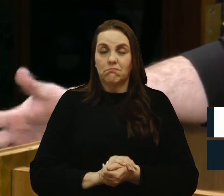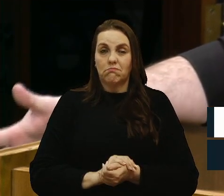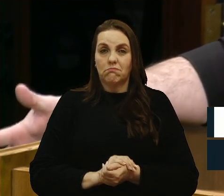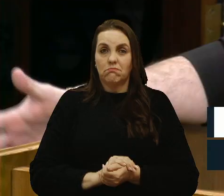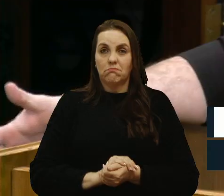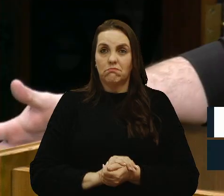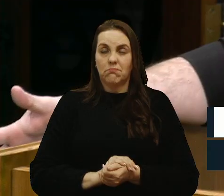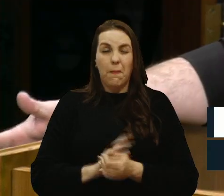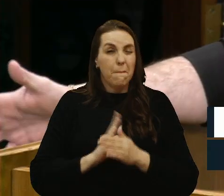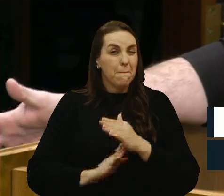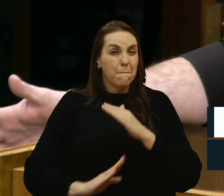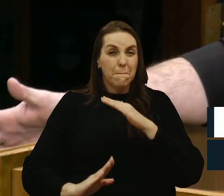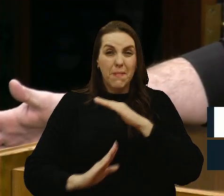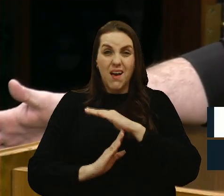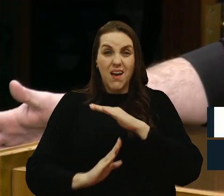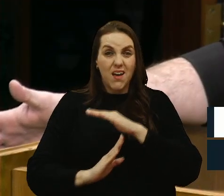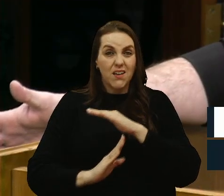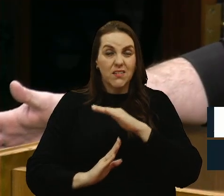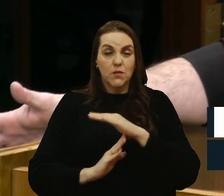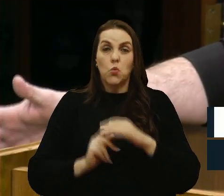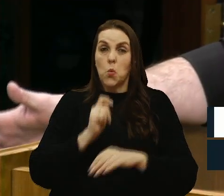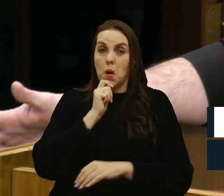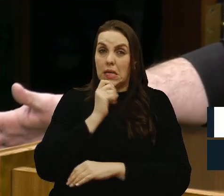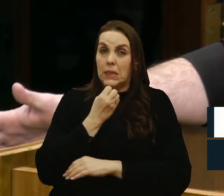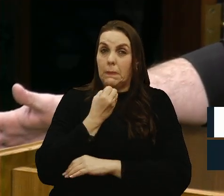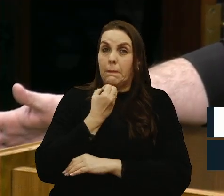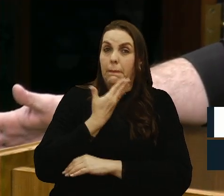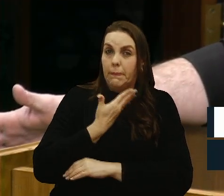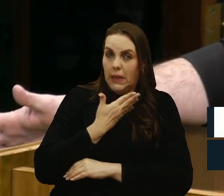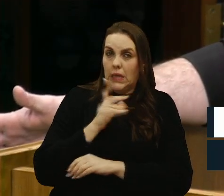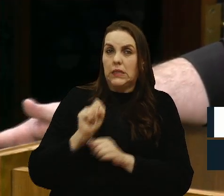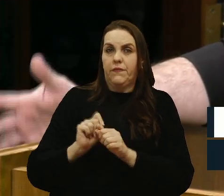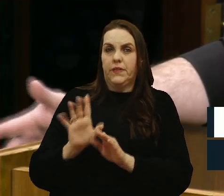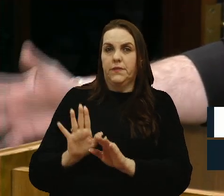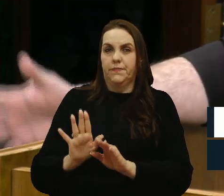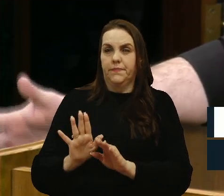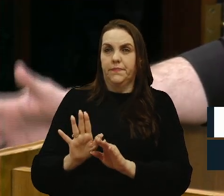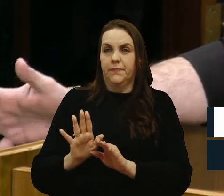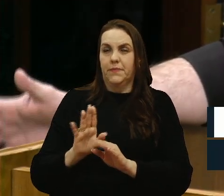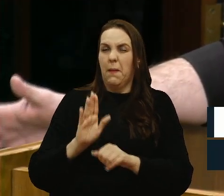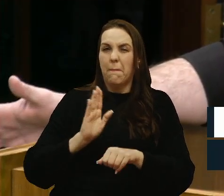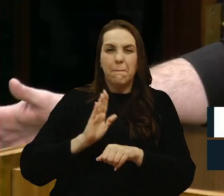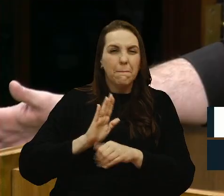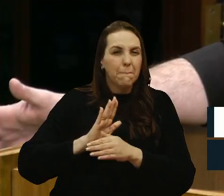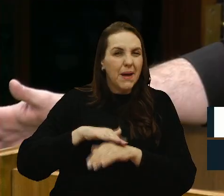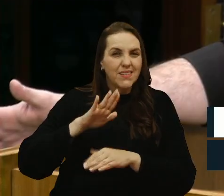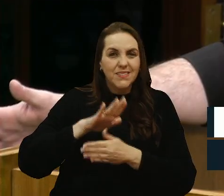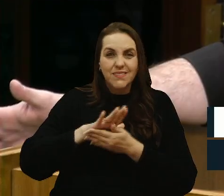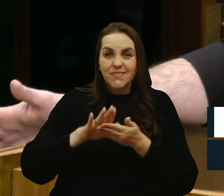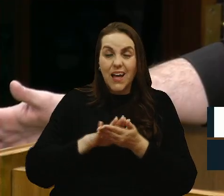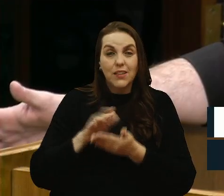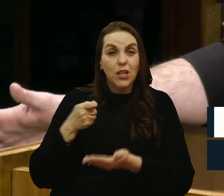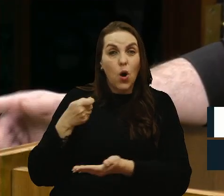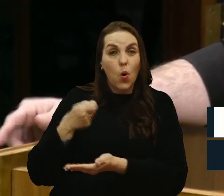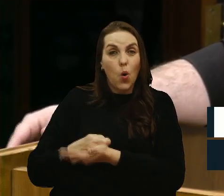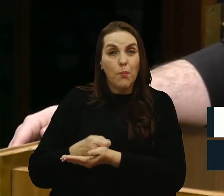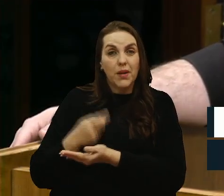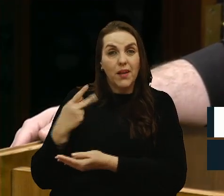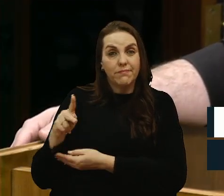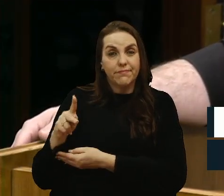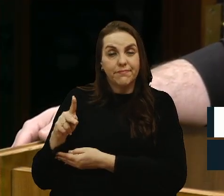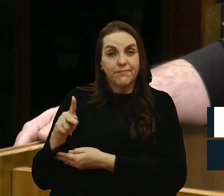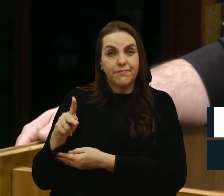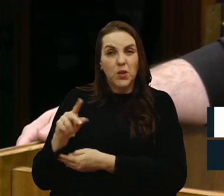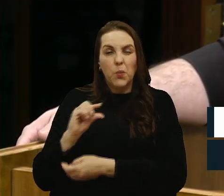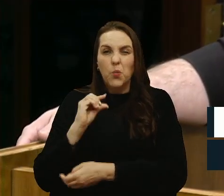o máximo, e ainda bem que fez, não fez mais nada do que a obrigação de equipar